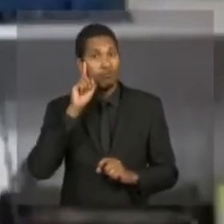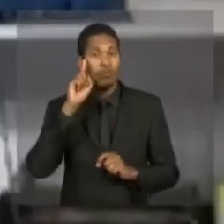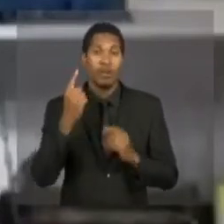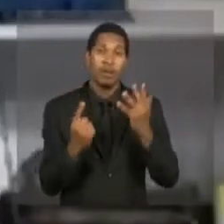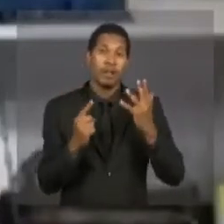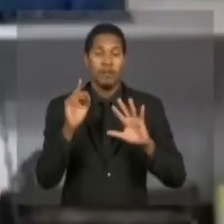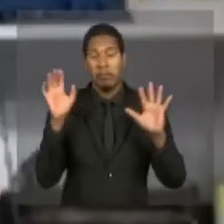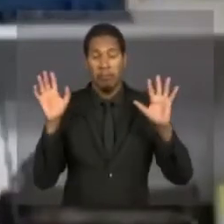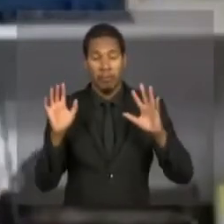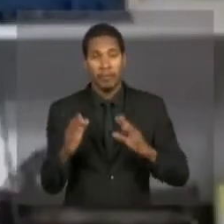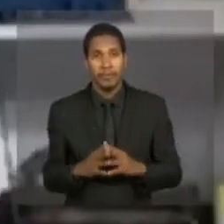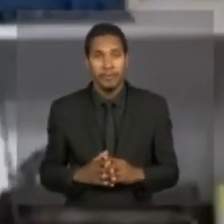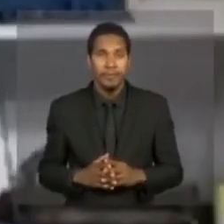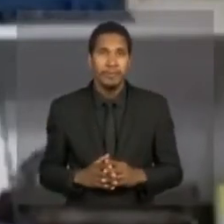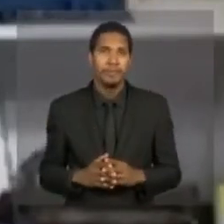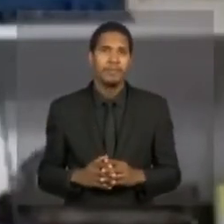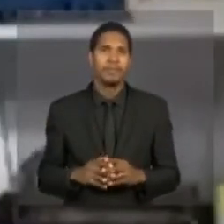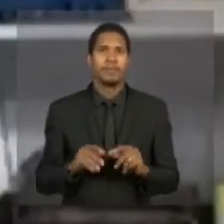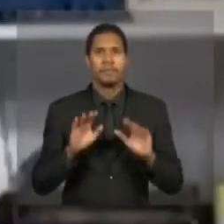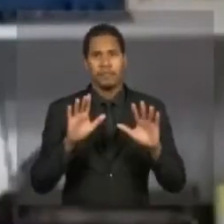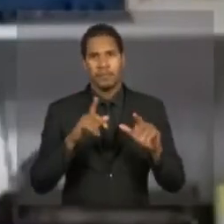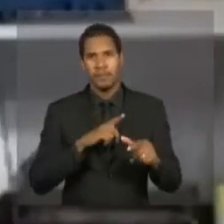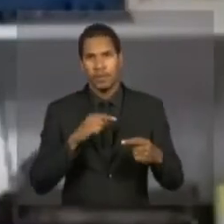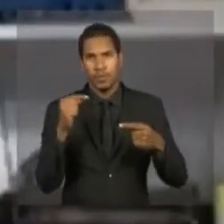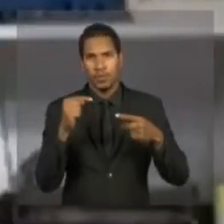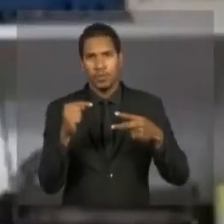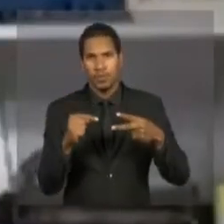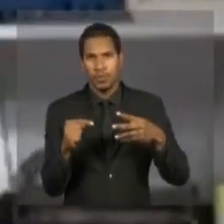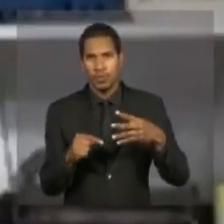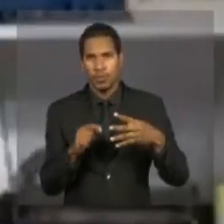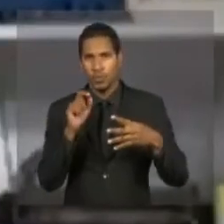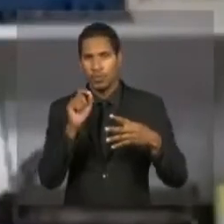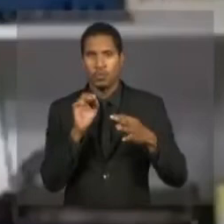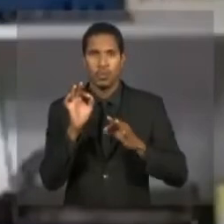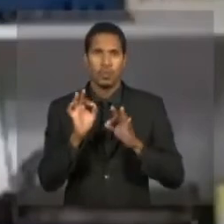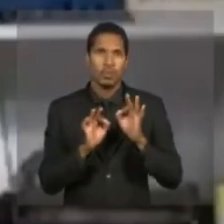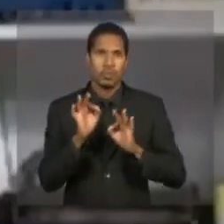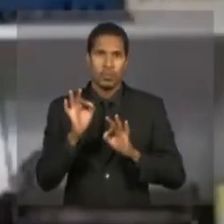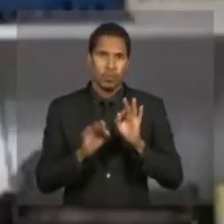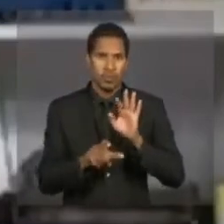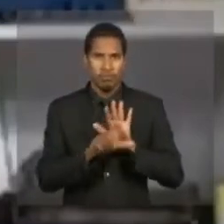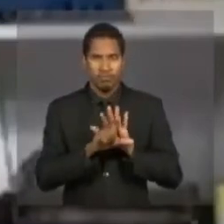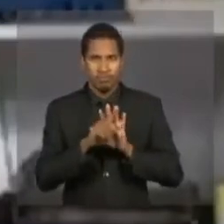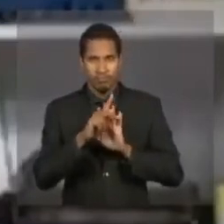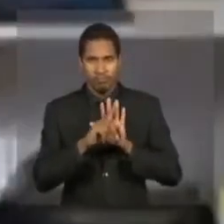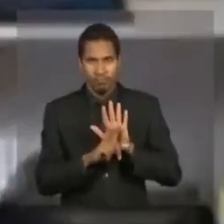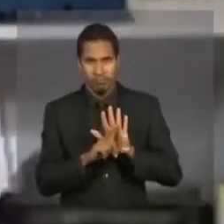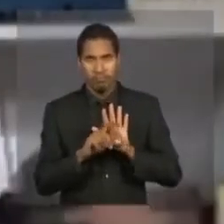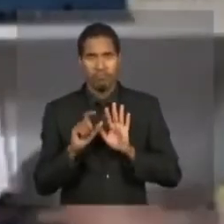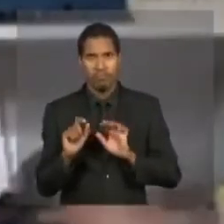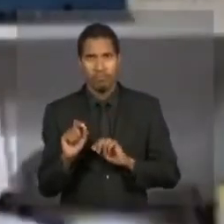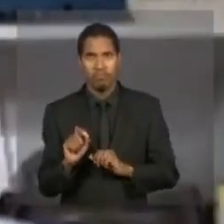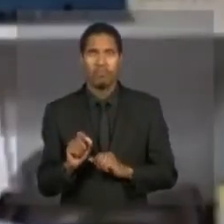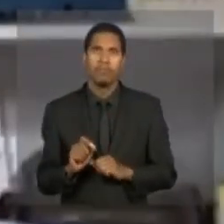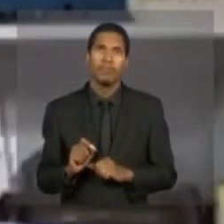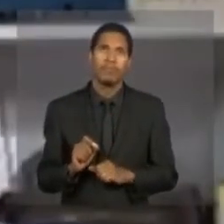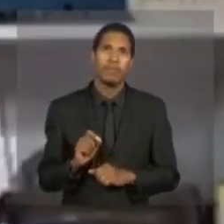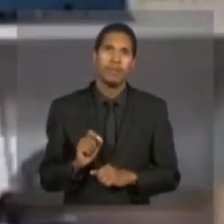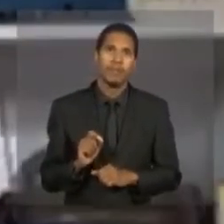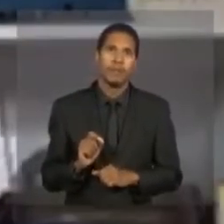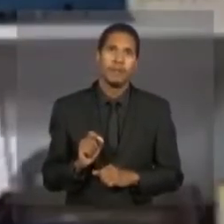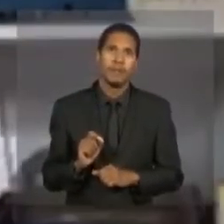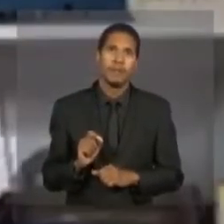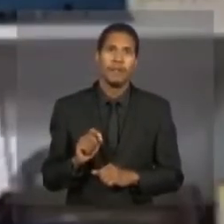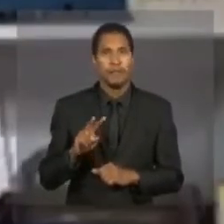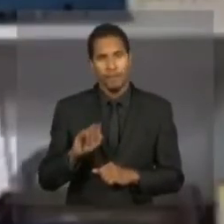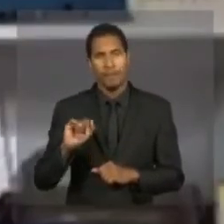carnaval. Agora, tem algumas questões do projeto de lei, que não trata do quando, trata de o